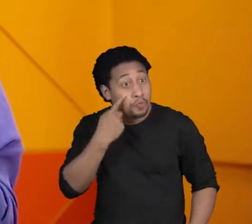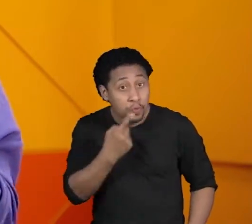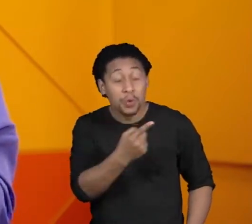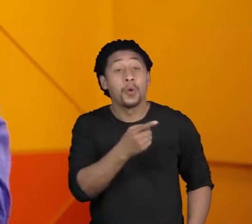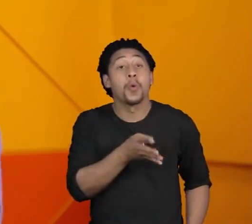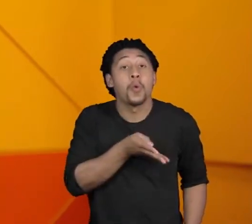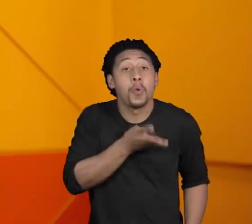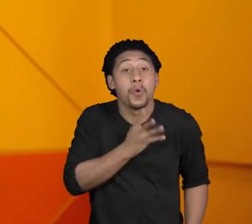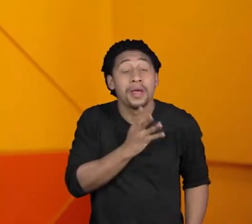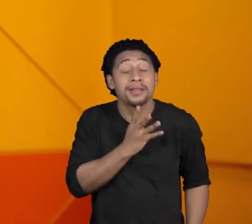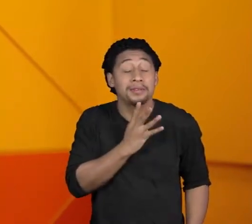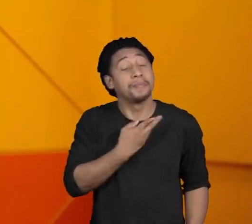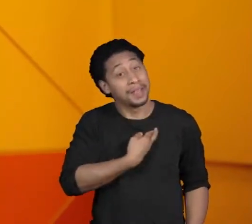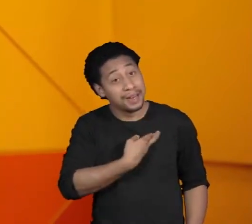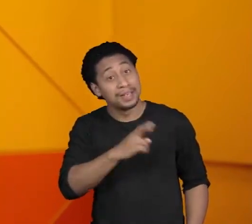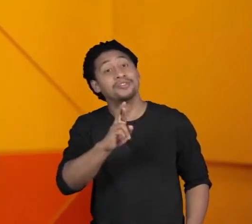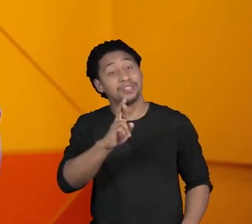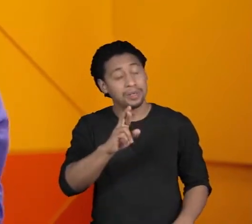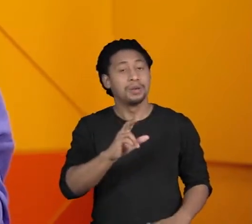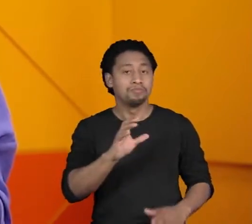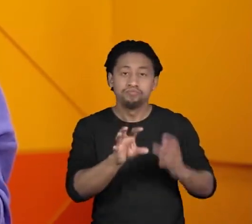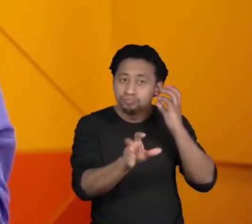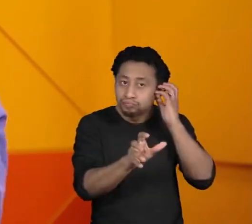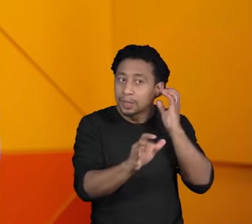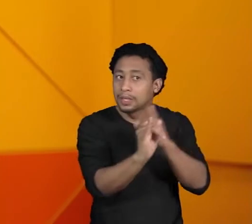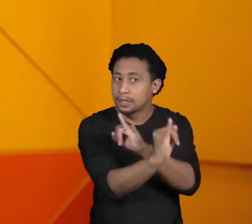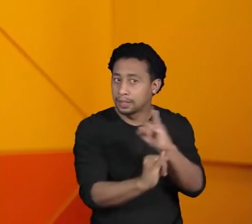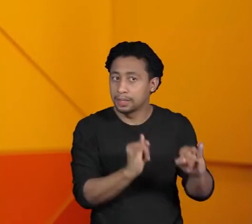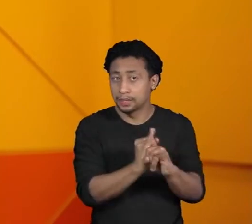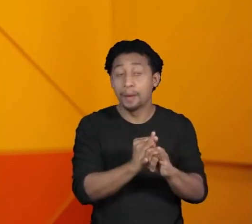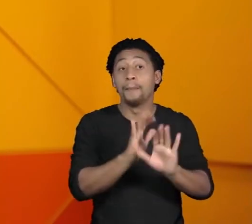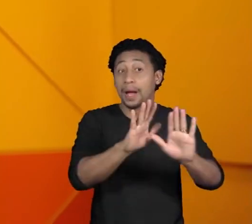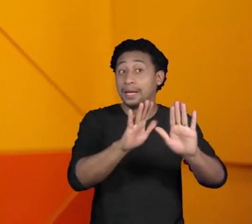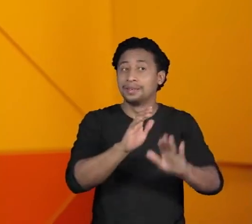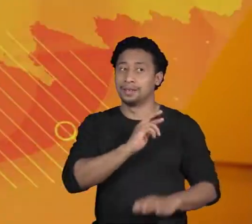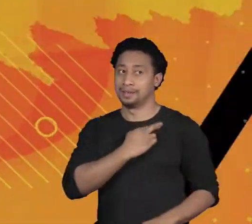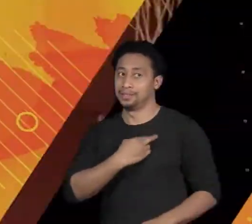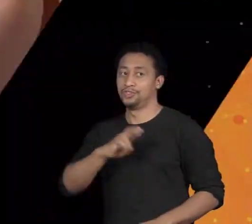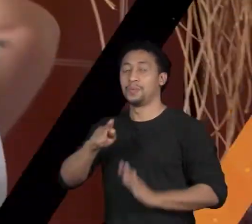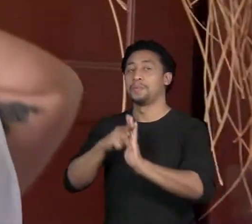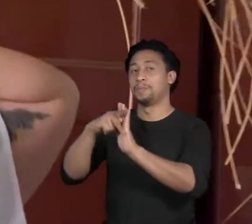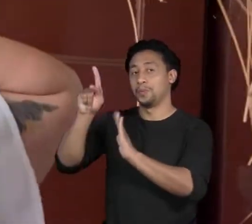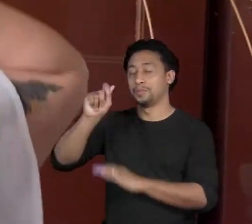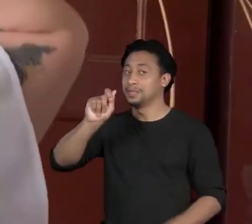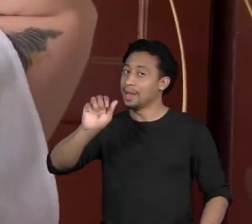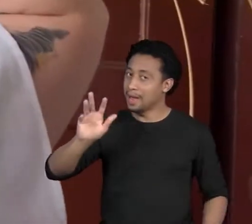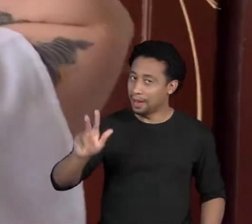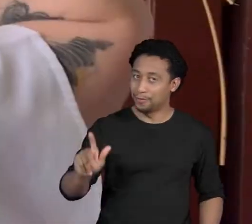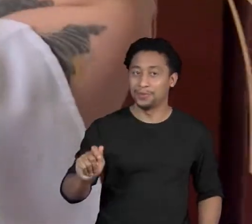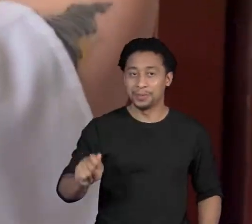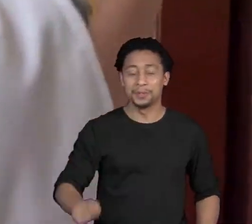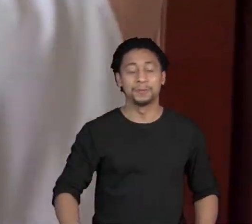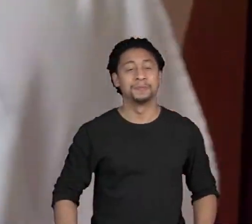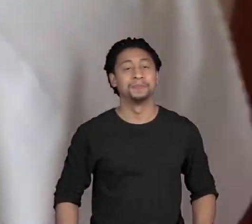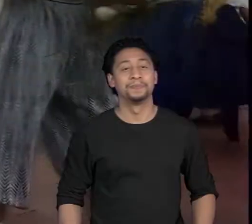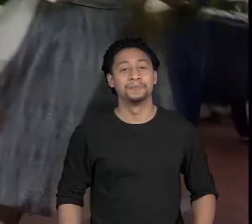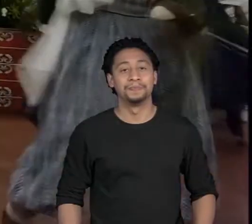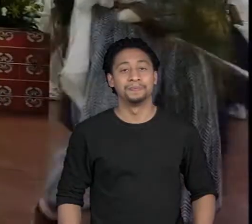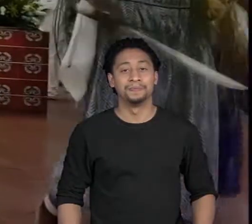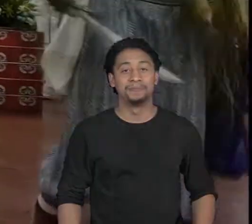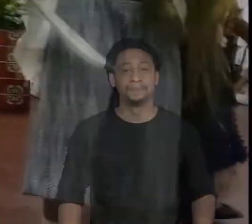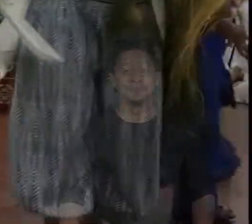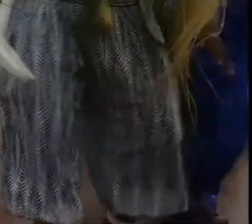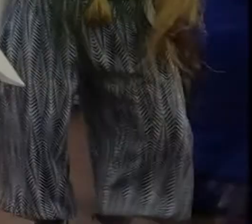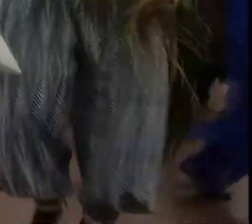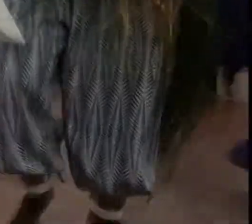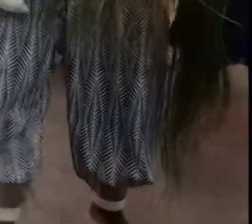emissoras na web passaram a ser mais comuns. Um outro fenômeno que tomou conta das emissoras de rádio foram os programas religiosos. E aí a